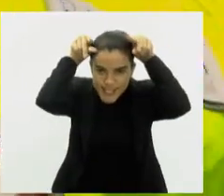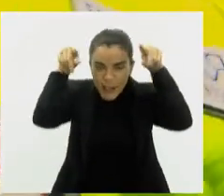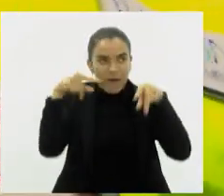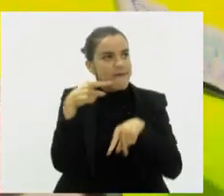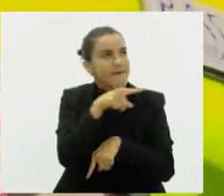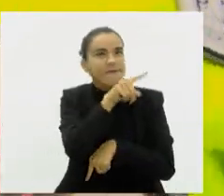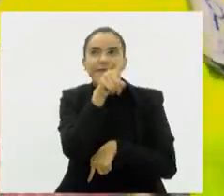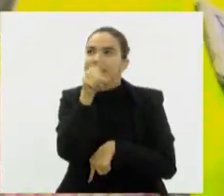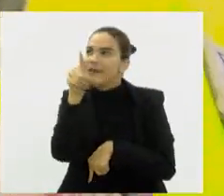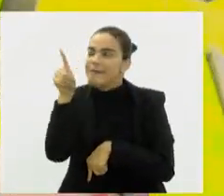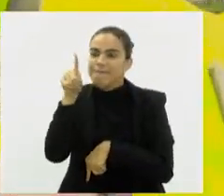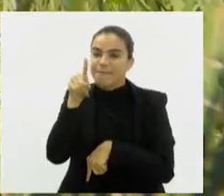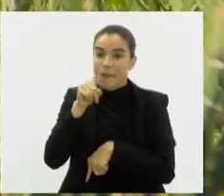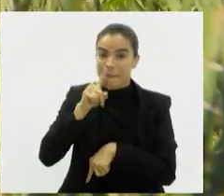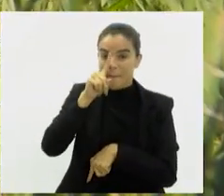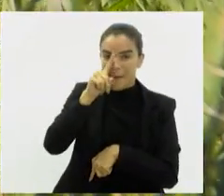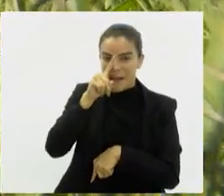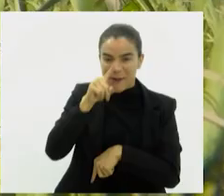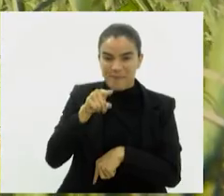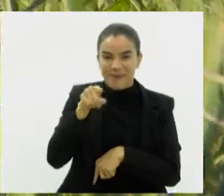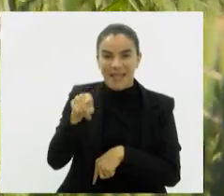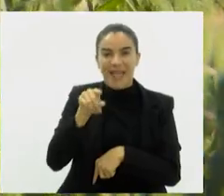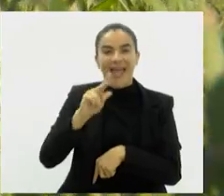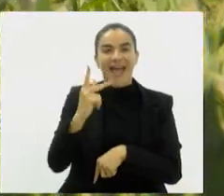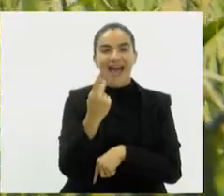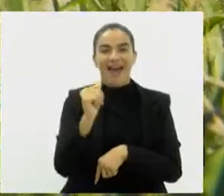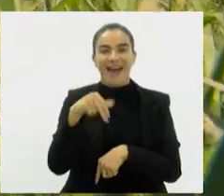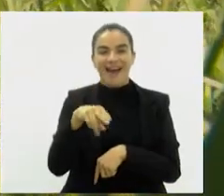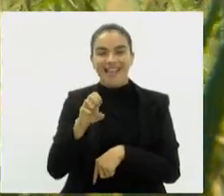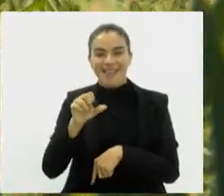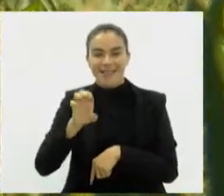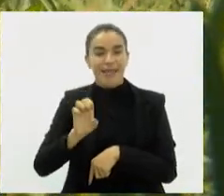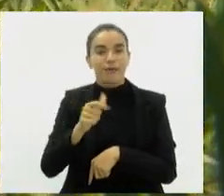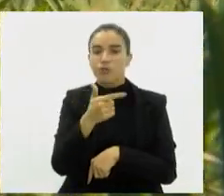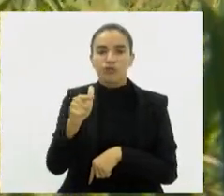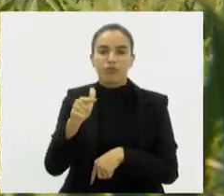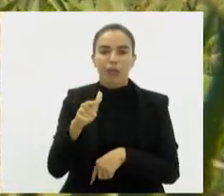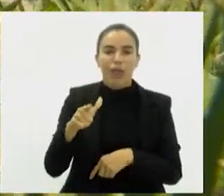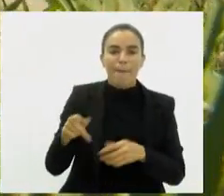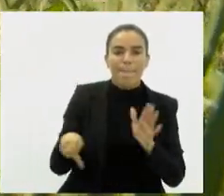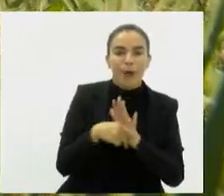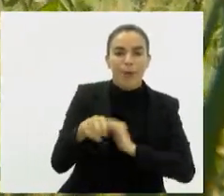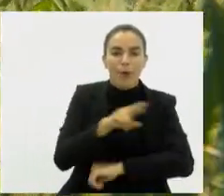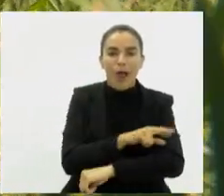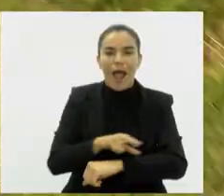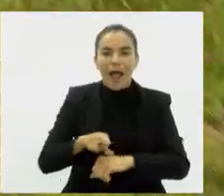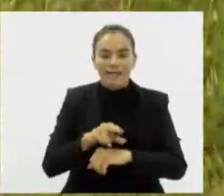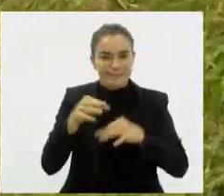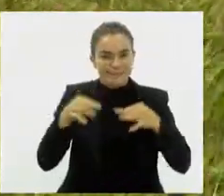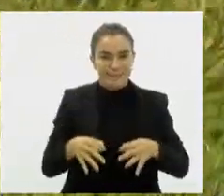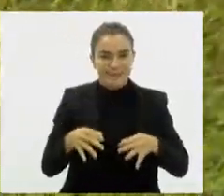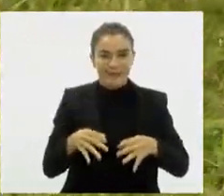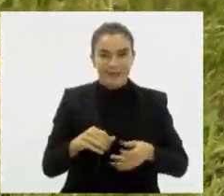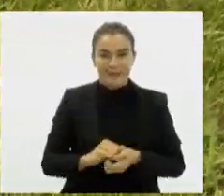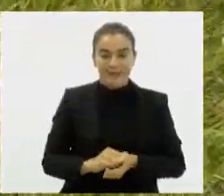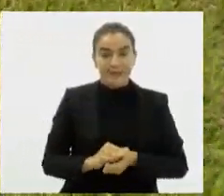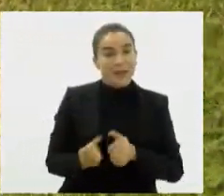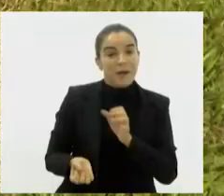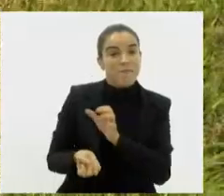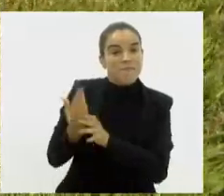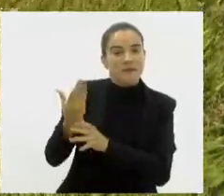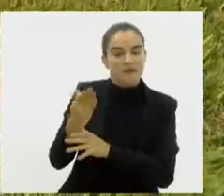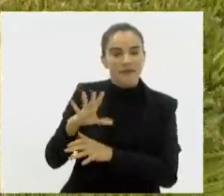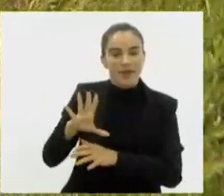no aeroporto do Galeão. Esse é o Hammer, um cão sem raça definida que apareceu na região do terminal. Logo que